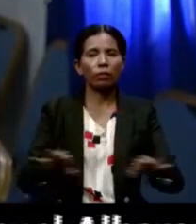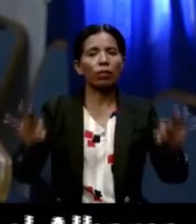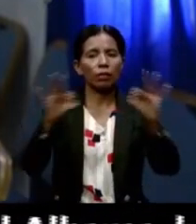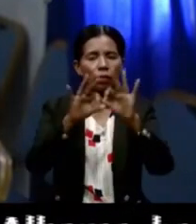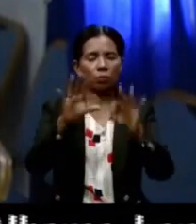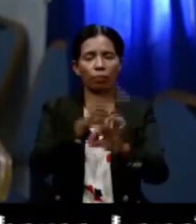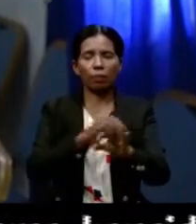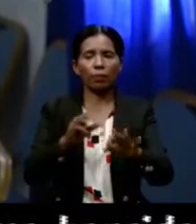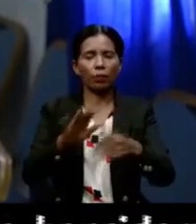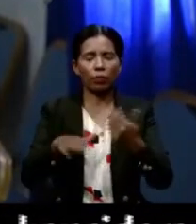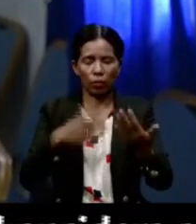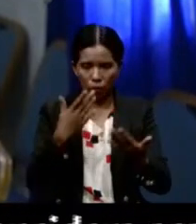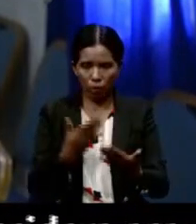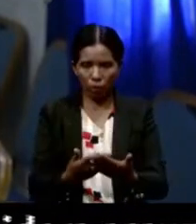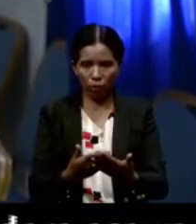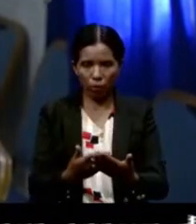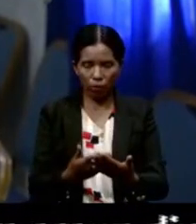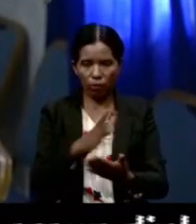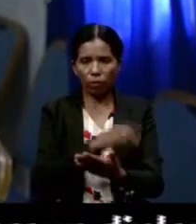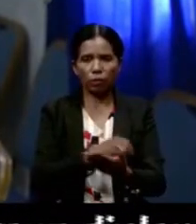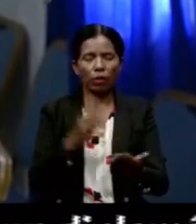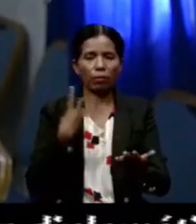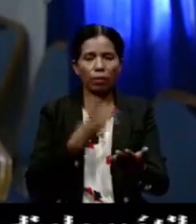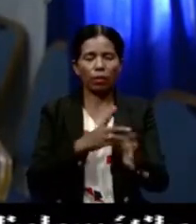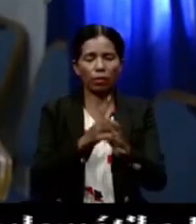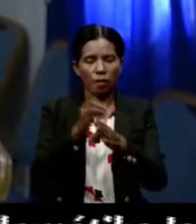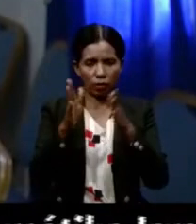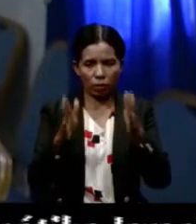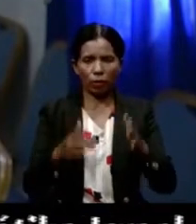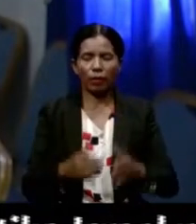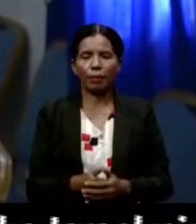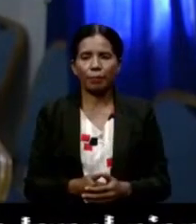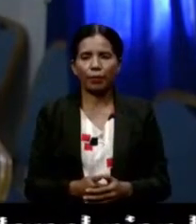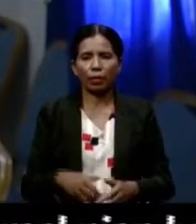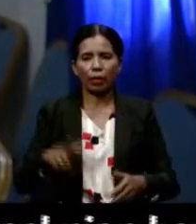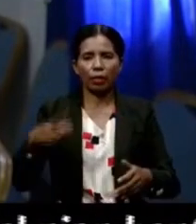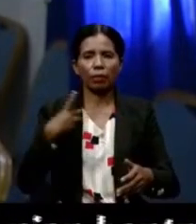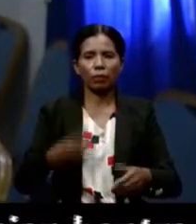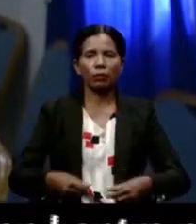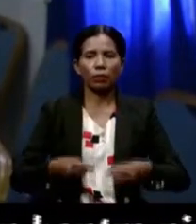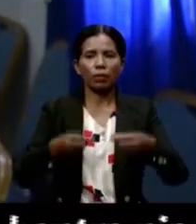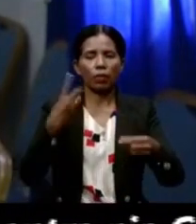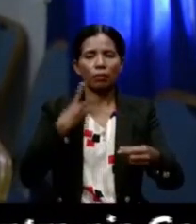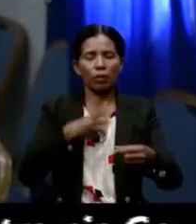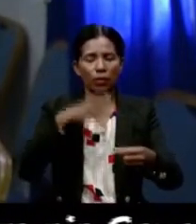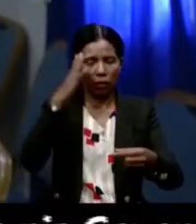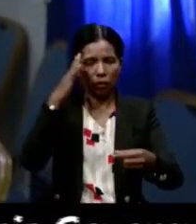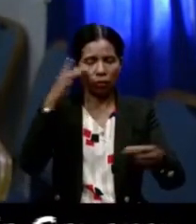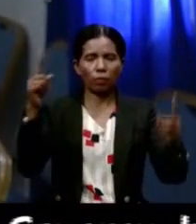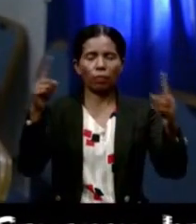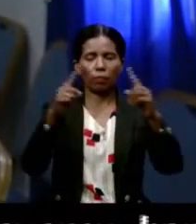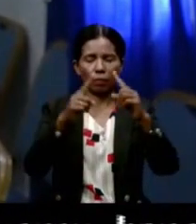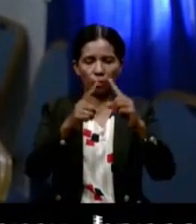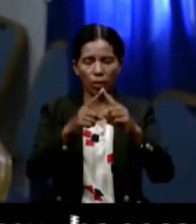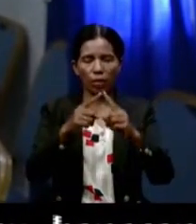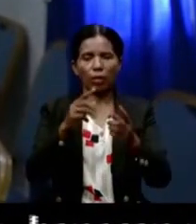ba voto todo centralizado e a fundação mas be orcida me se foi a minha Hanoi ba fundação